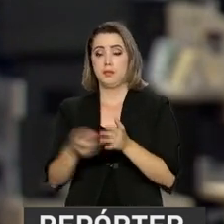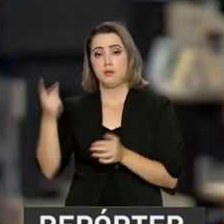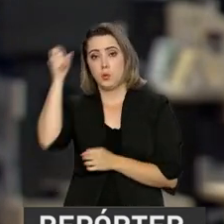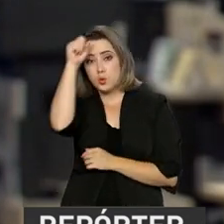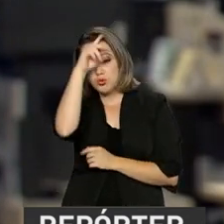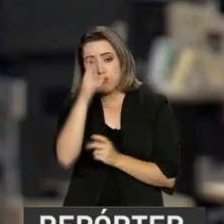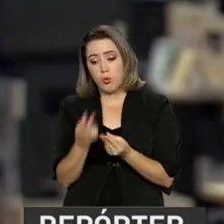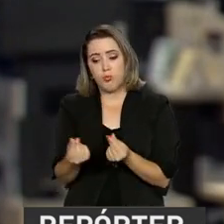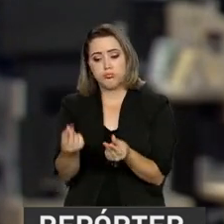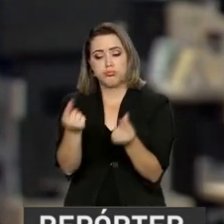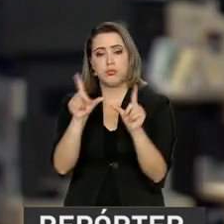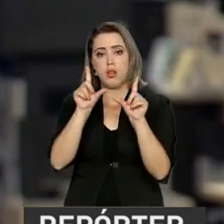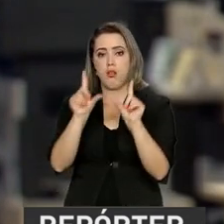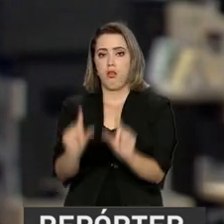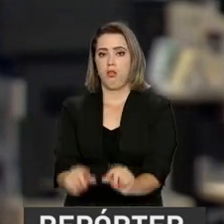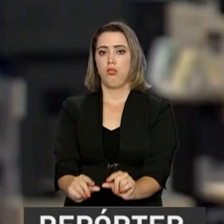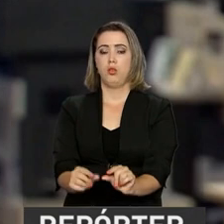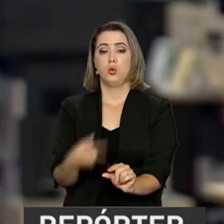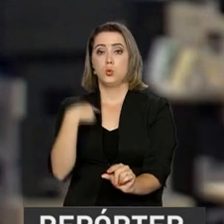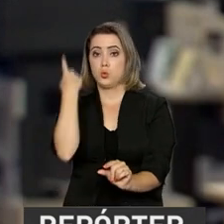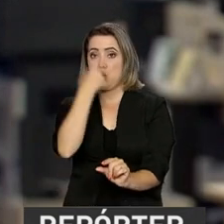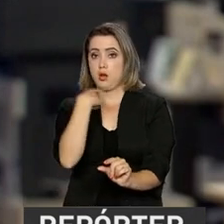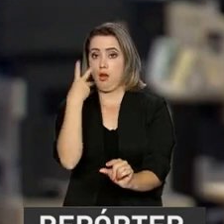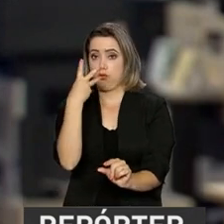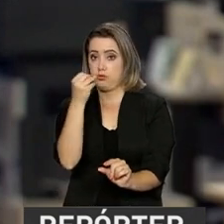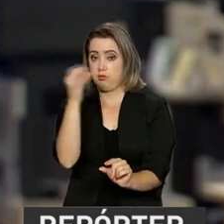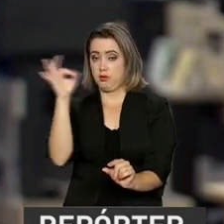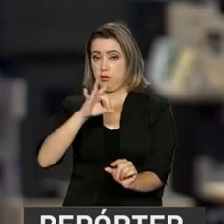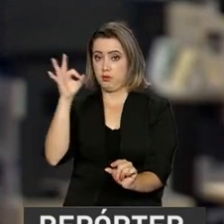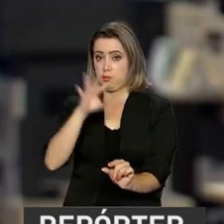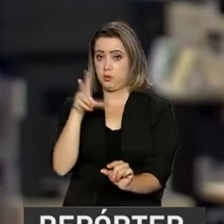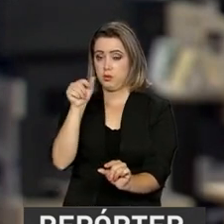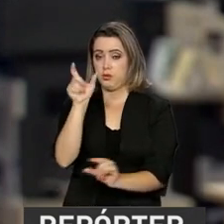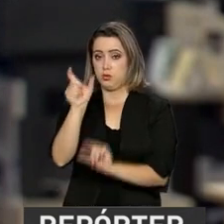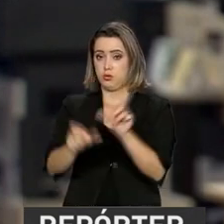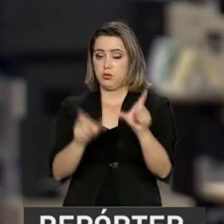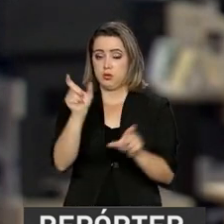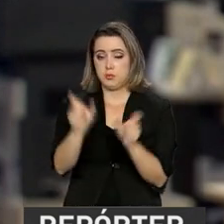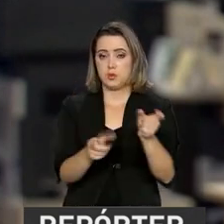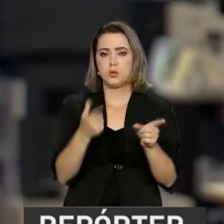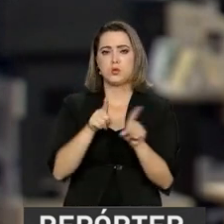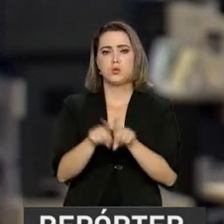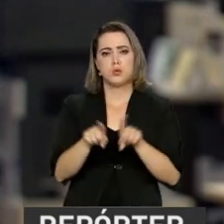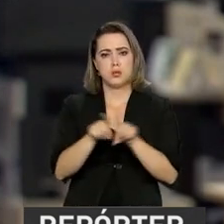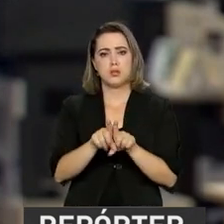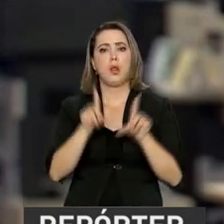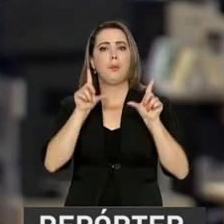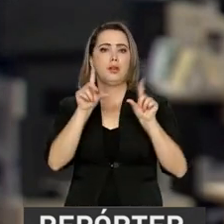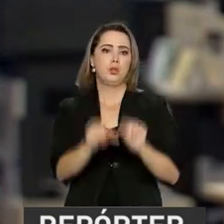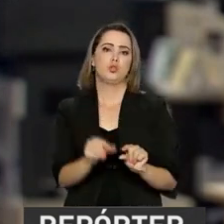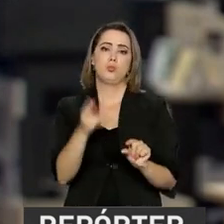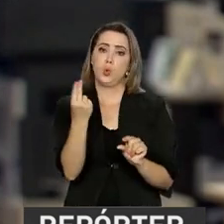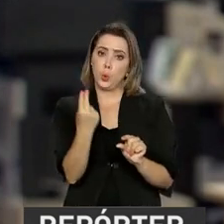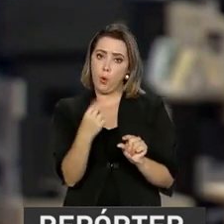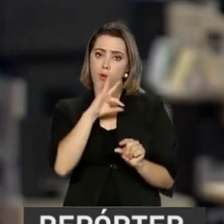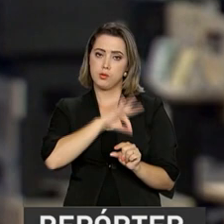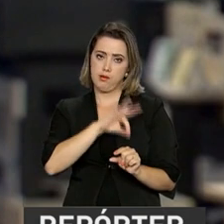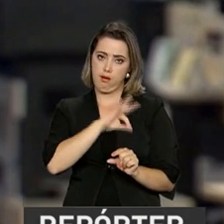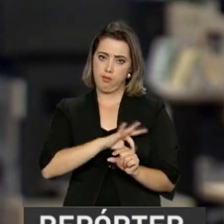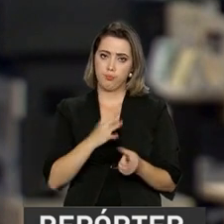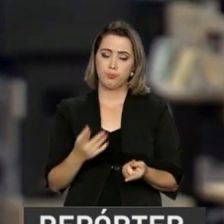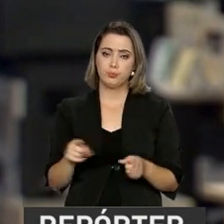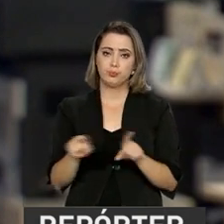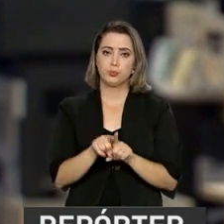reduzam em até 30% a jornada de trabalho dos seus empregados com diminuição proporcional de Salários o governo federal